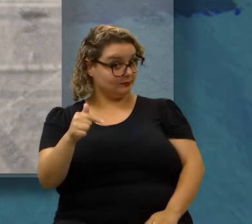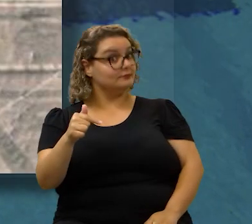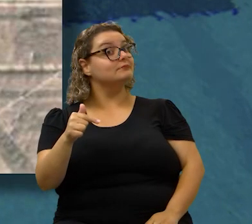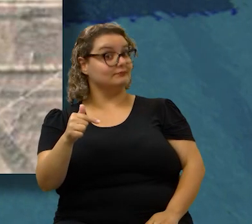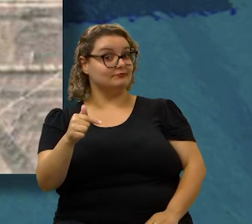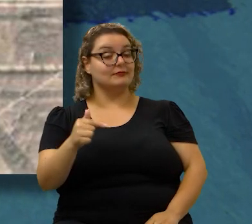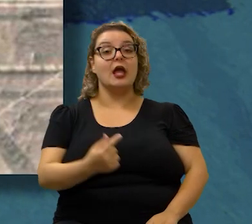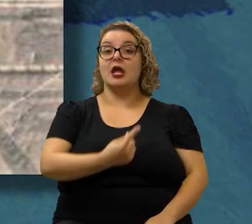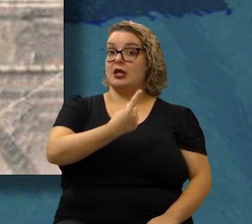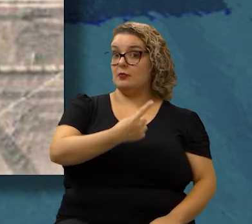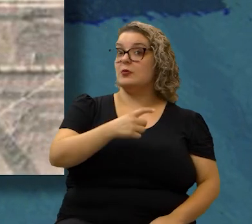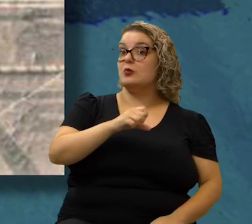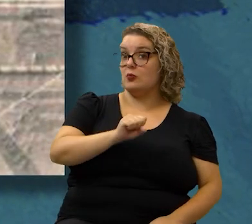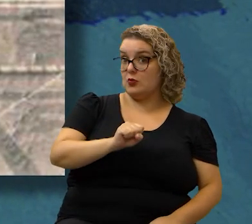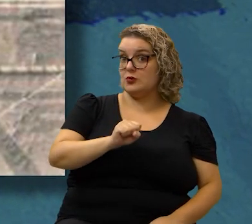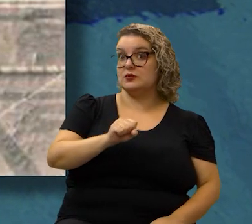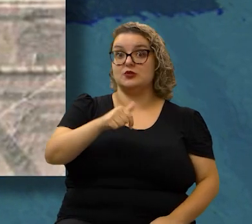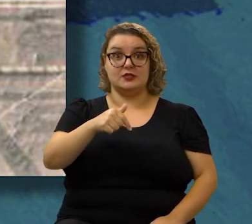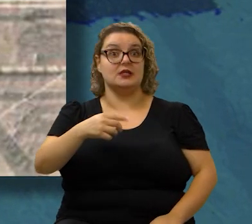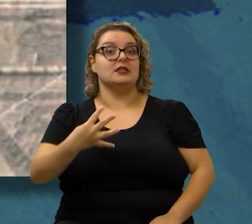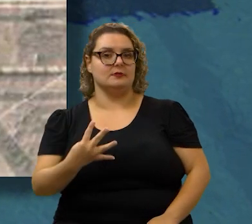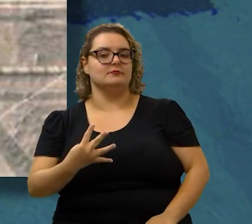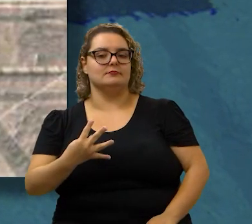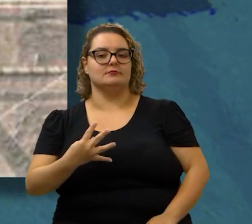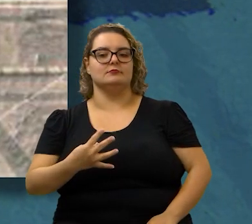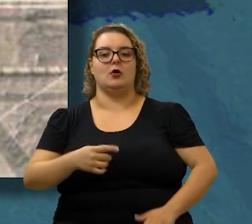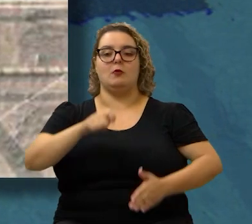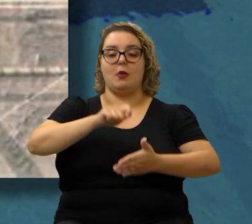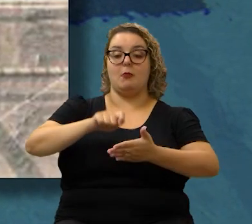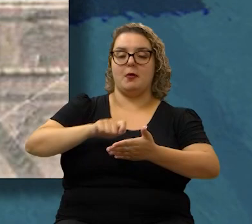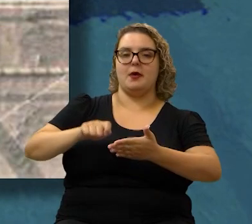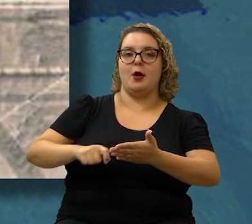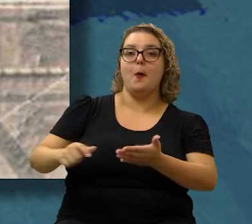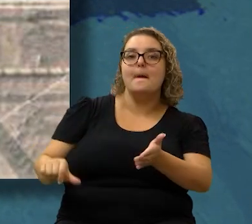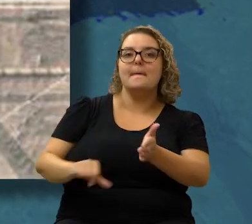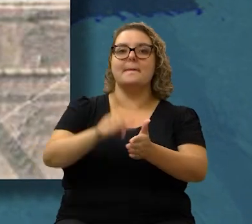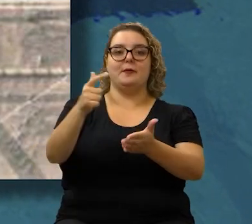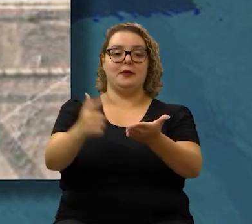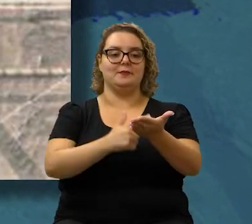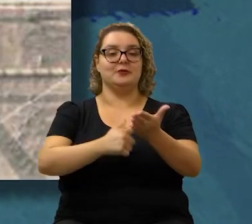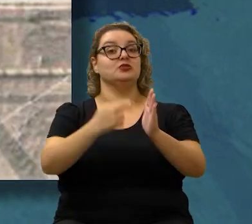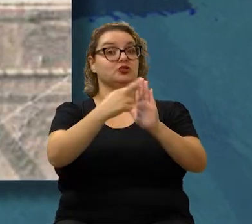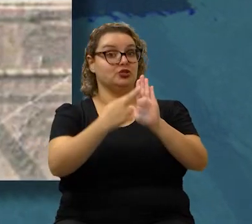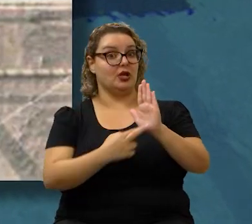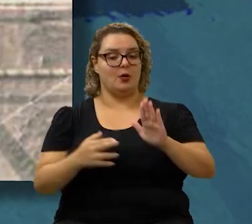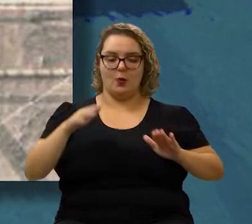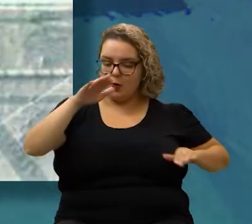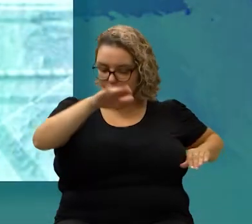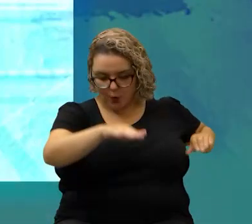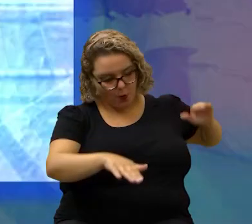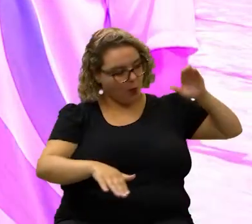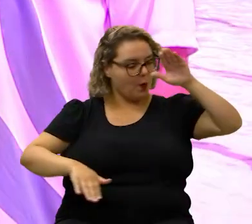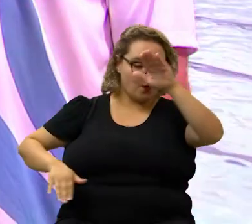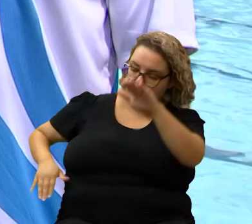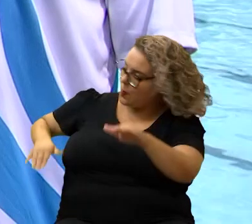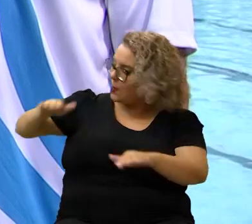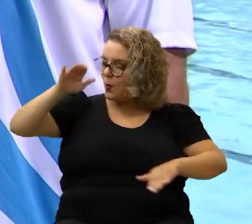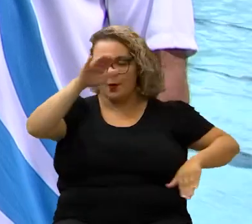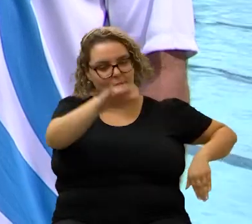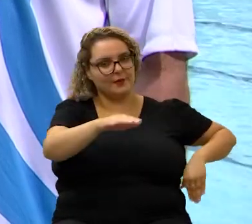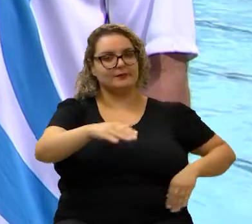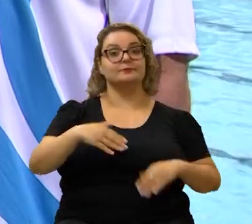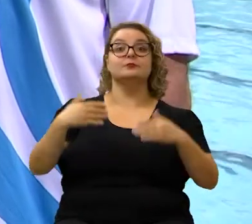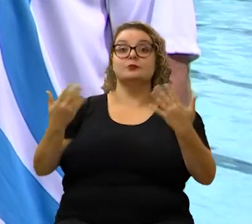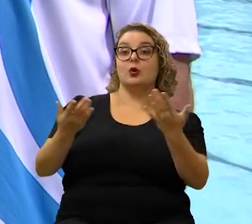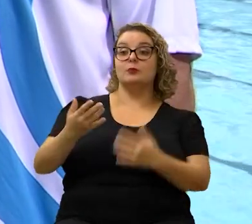1837. Em 1874 é redigido o primeiro livro de regras da natação. Bom,